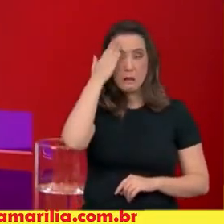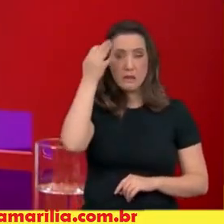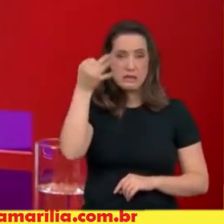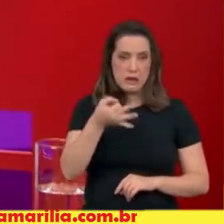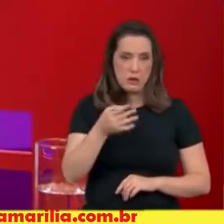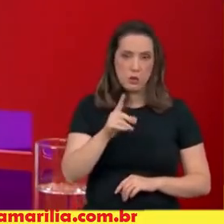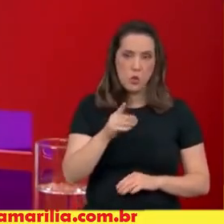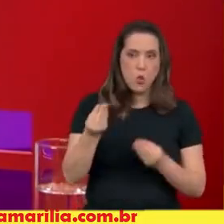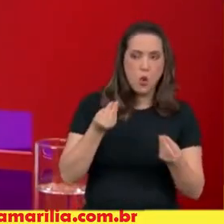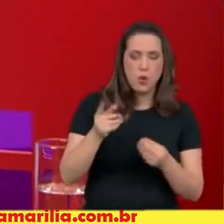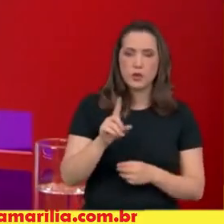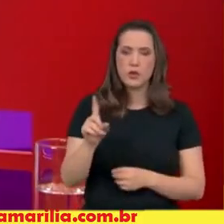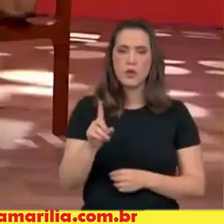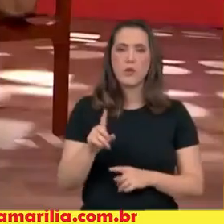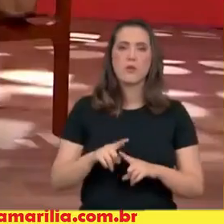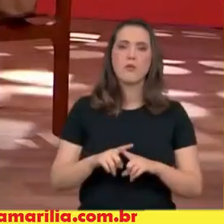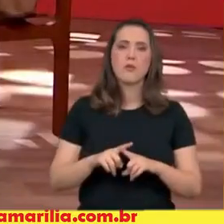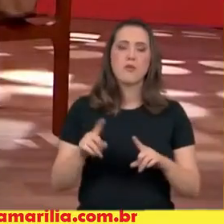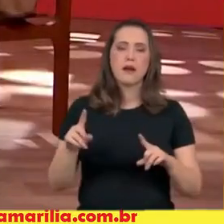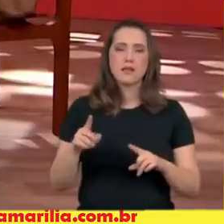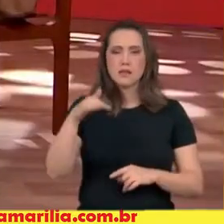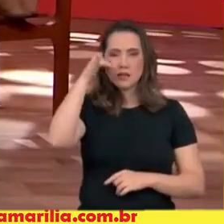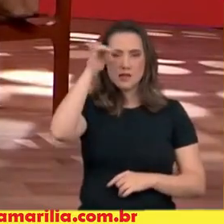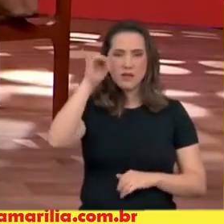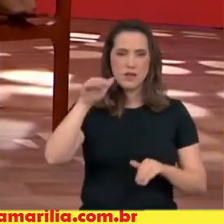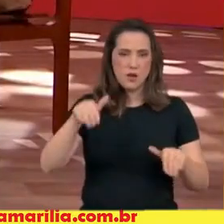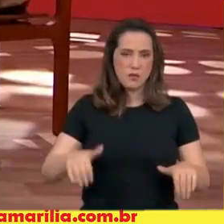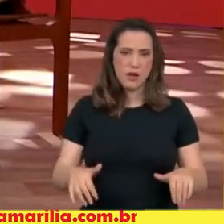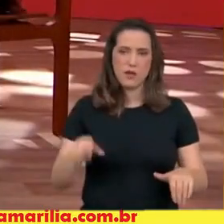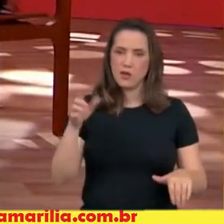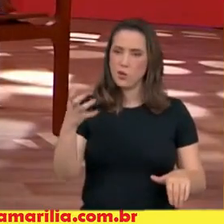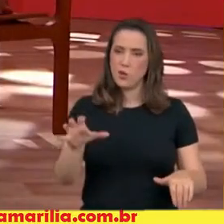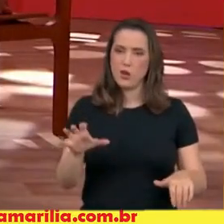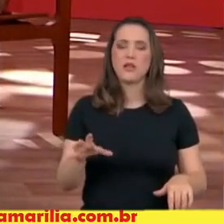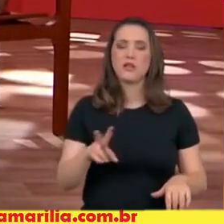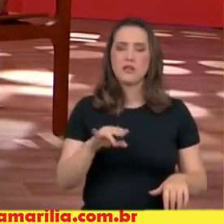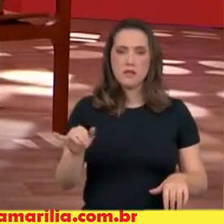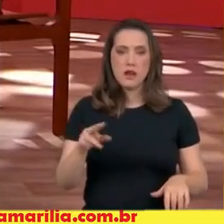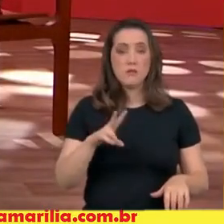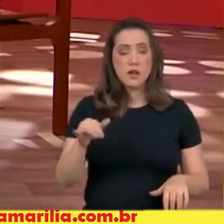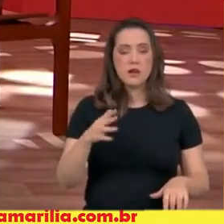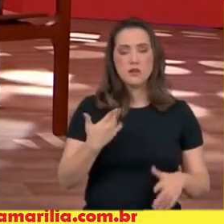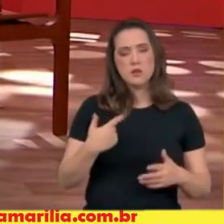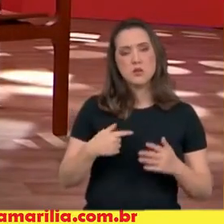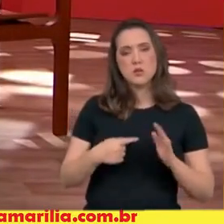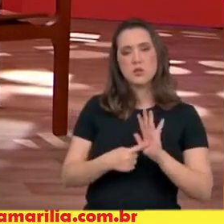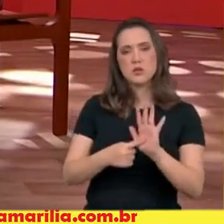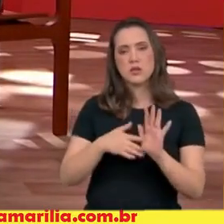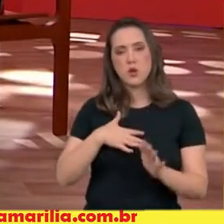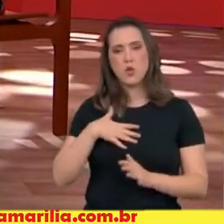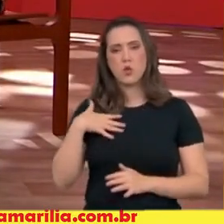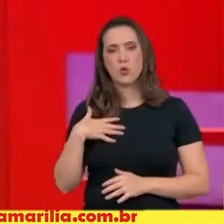ser imperialista, mas anti-imperialista não vai ser, né? Ele vai ser mais abertamente e orgulhosamente imperialista.